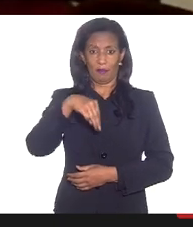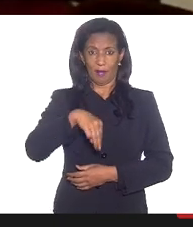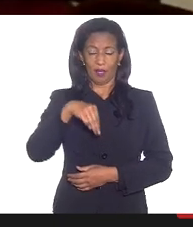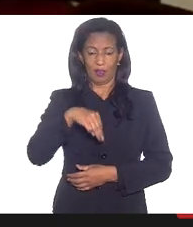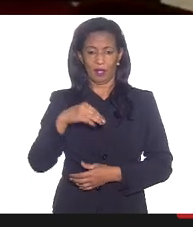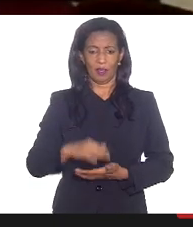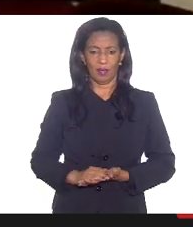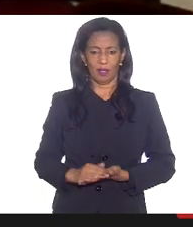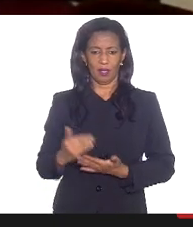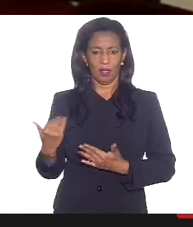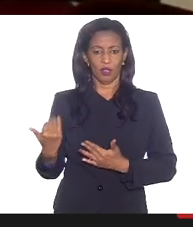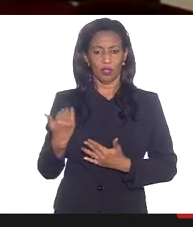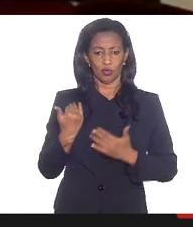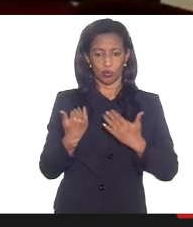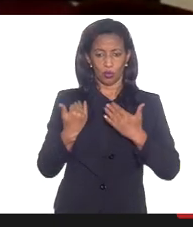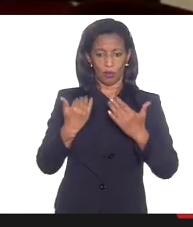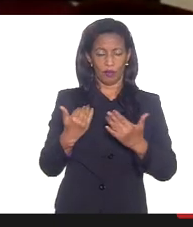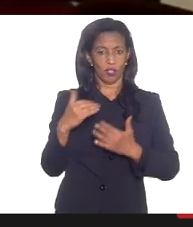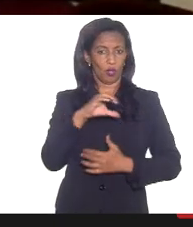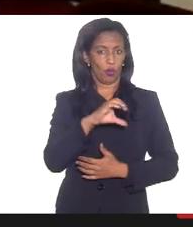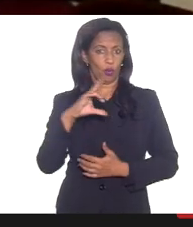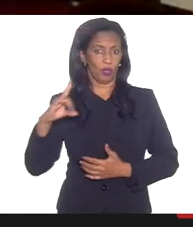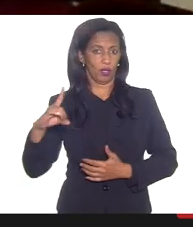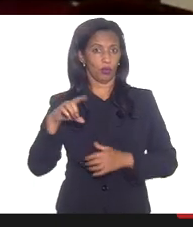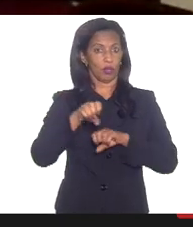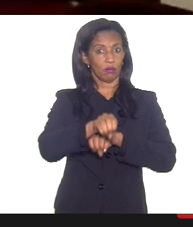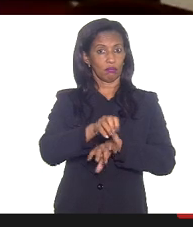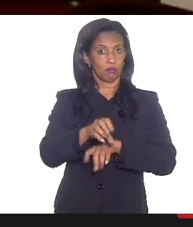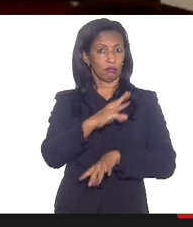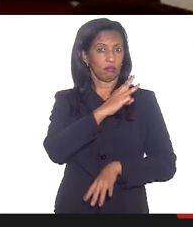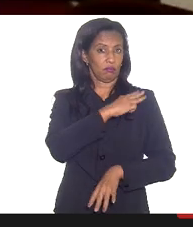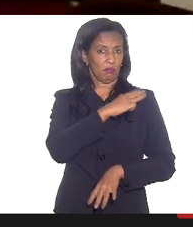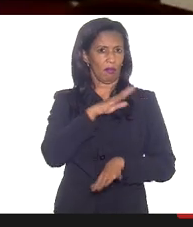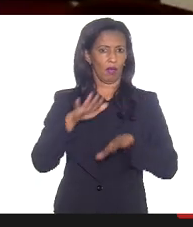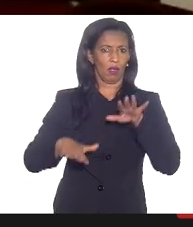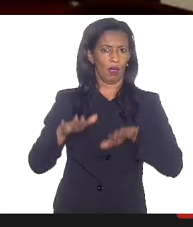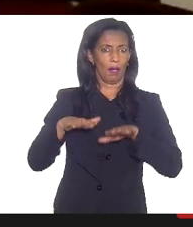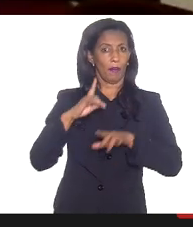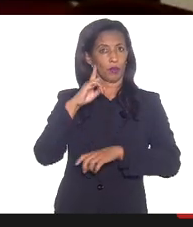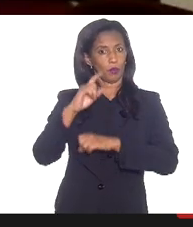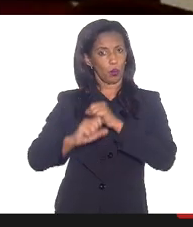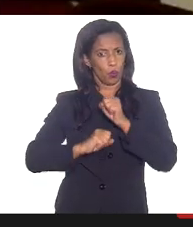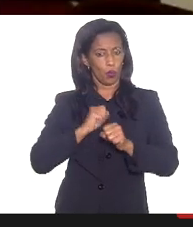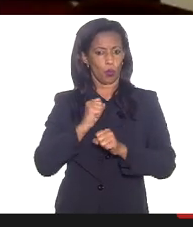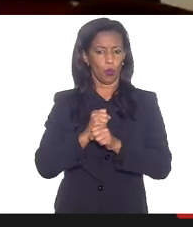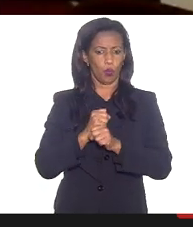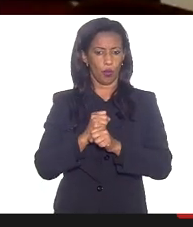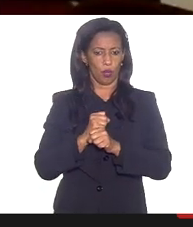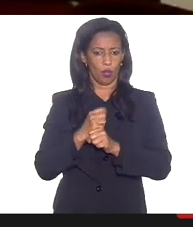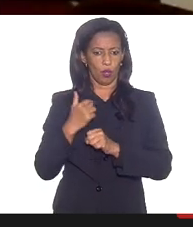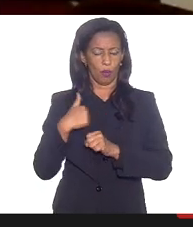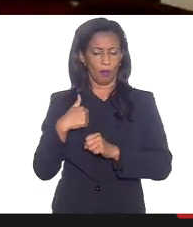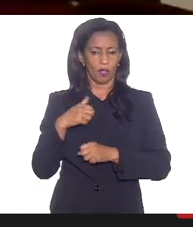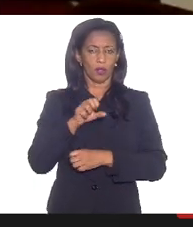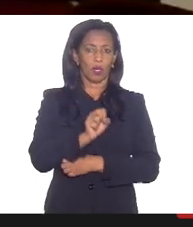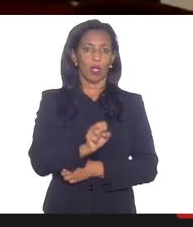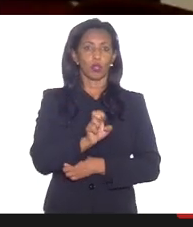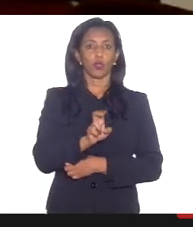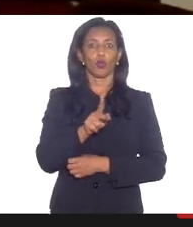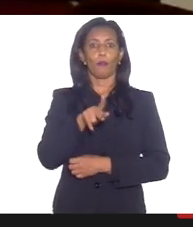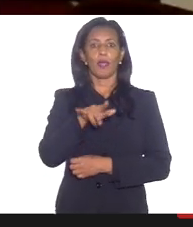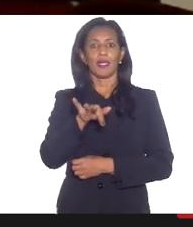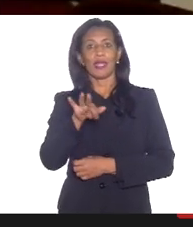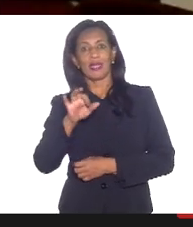à frente da coordenadoria do ensino médio há mais ou menos um ano, né? Mas estou na superintendência pedagógica